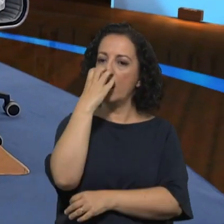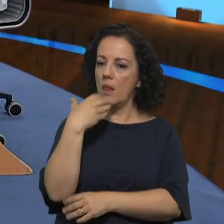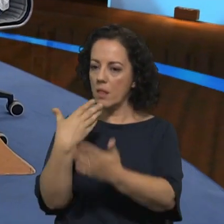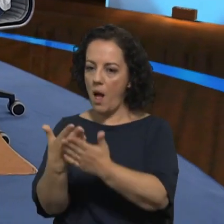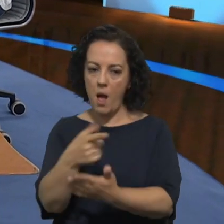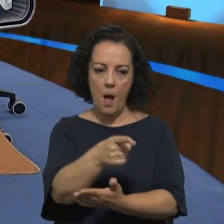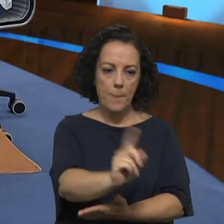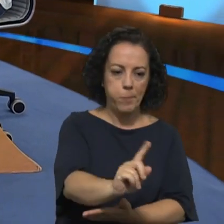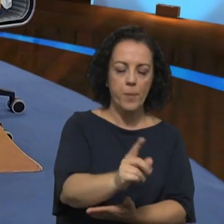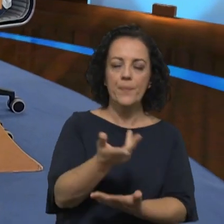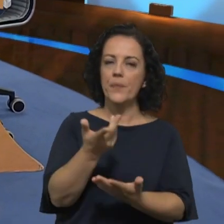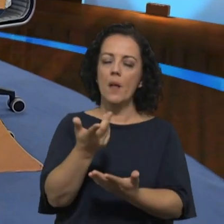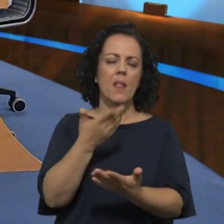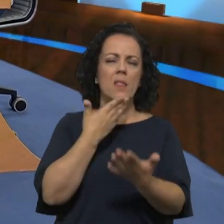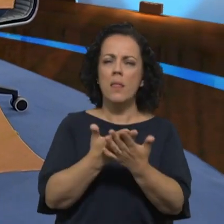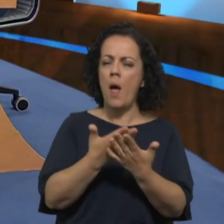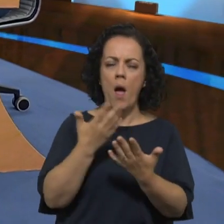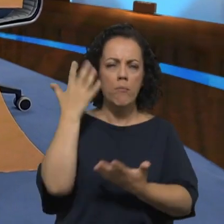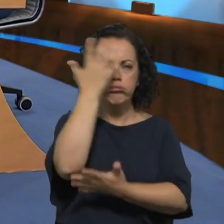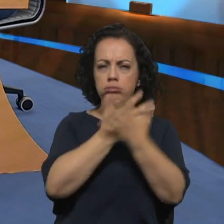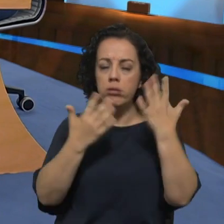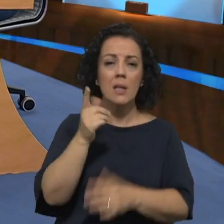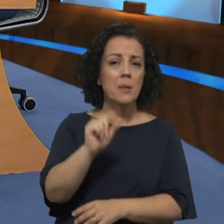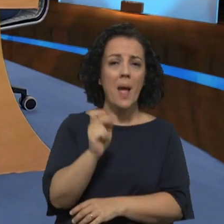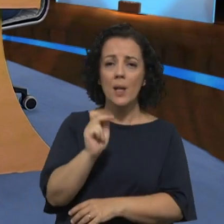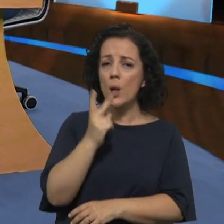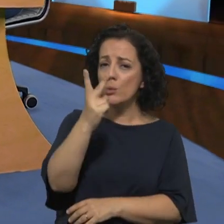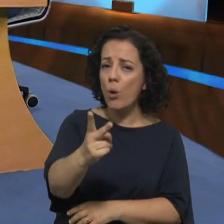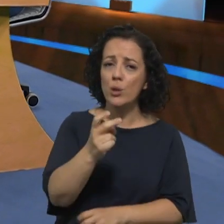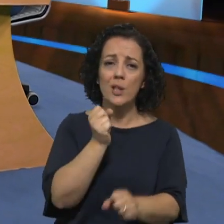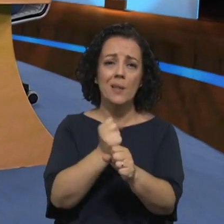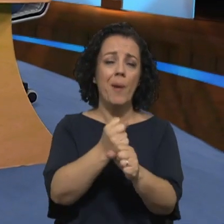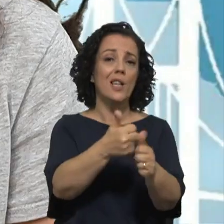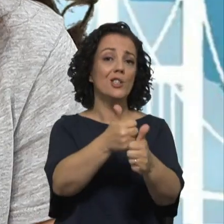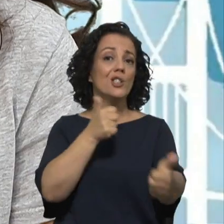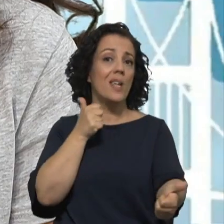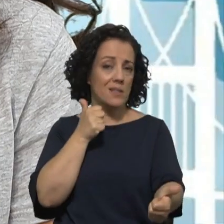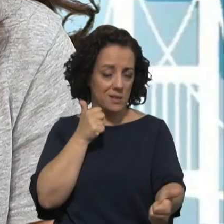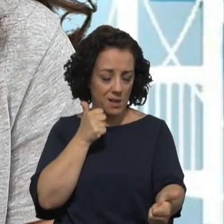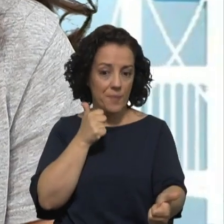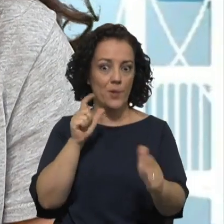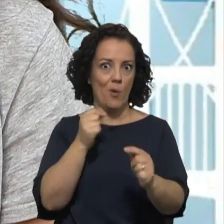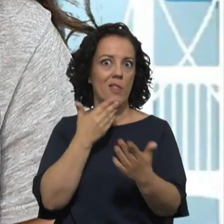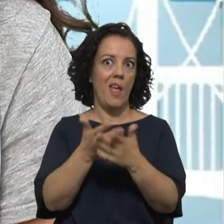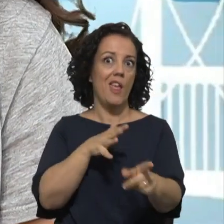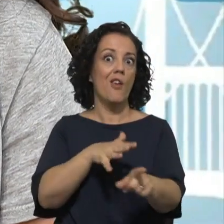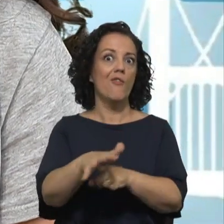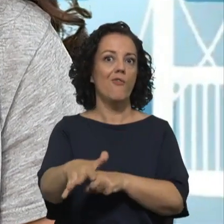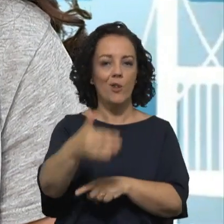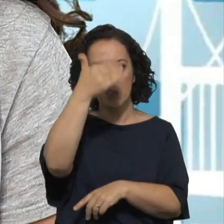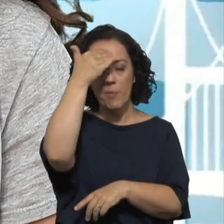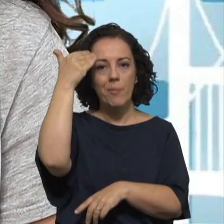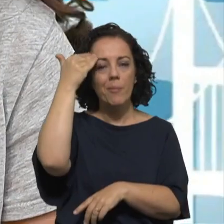teletrabalho, claro. Ao fim de 2 anos de teletrabalho, estamos a ver também que agora, também grande impacto que está a haver na saúde mental é o regresso ao